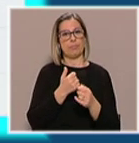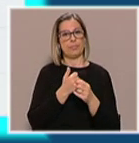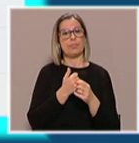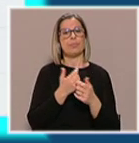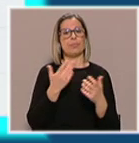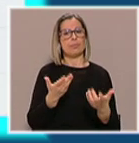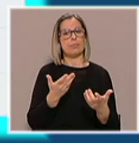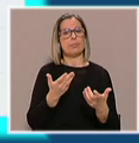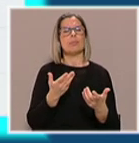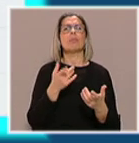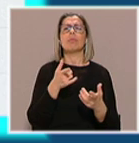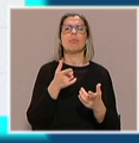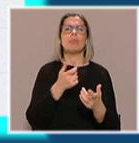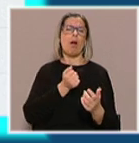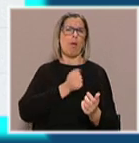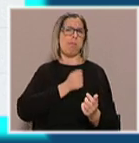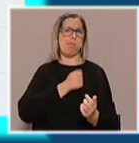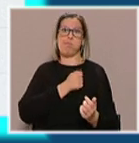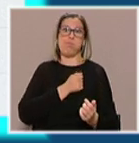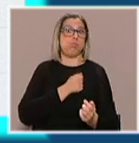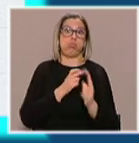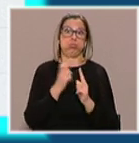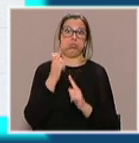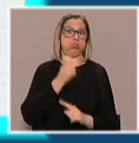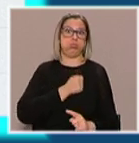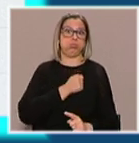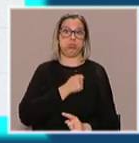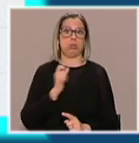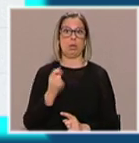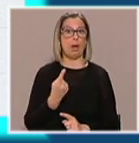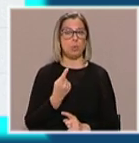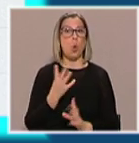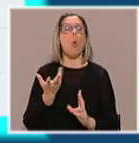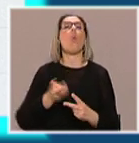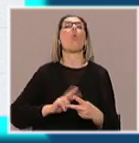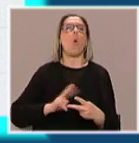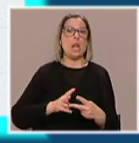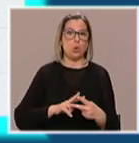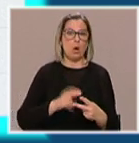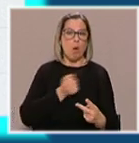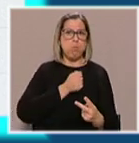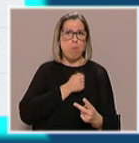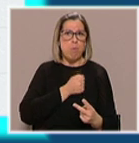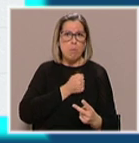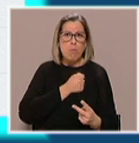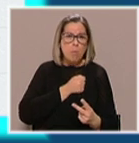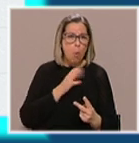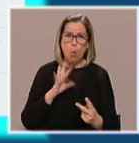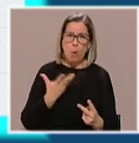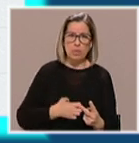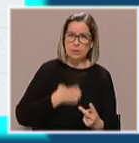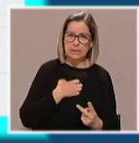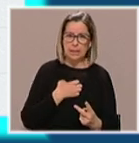E relativamente ao aumento da frequência cardíaca, quando é que nós sentimos o bombear do nosso coração?